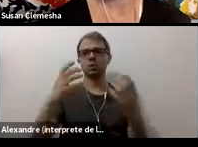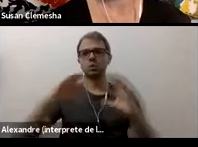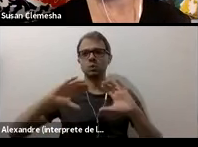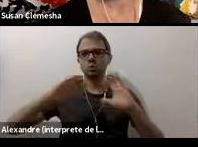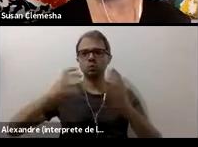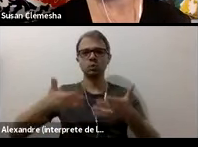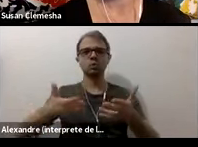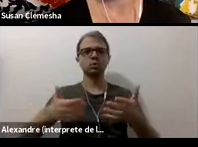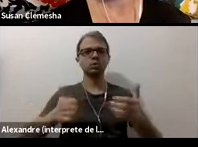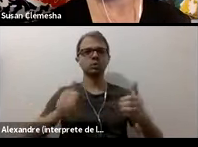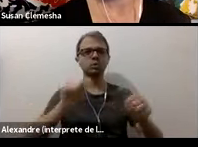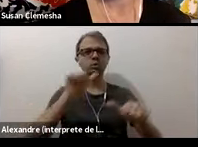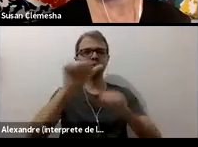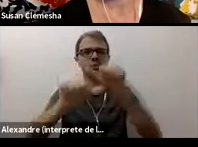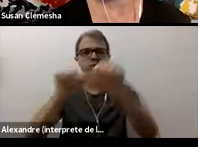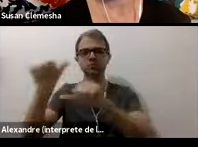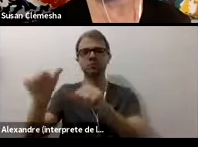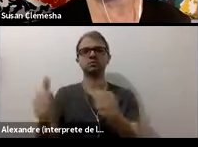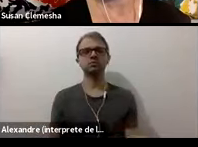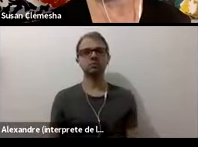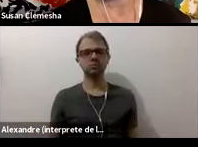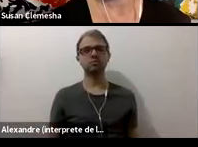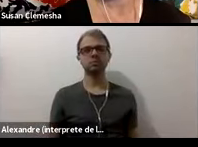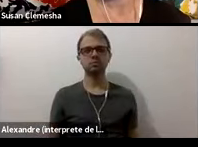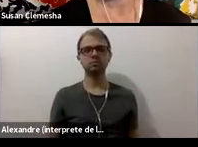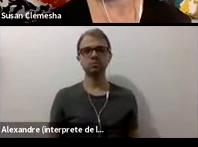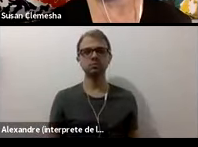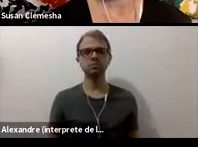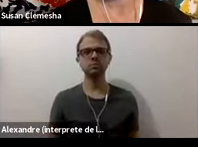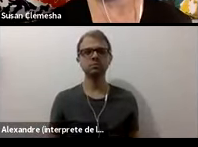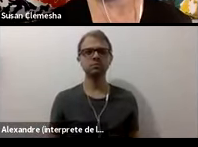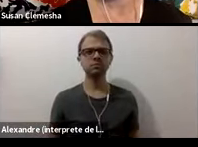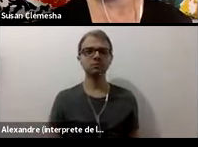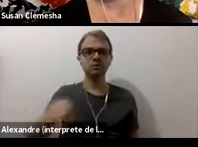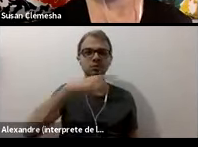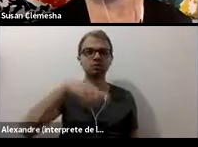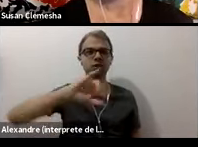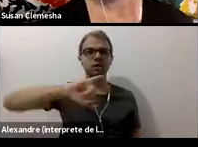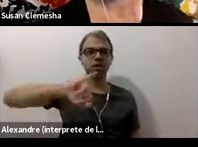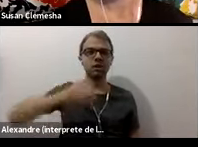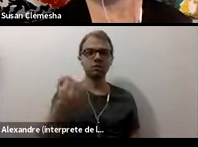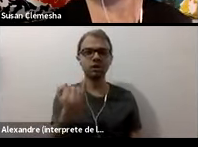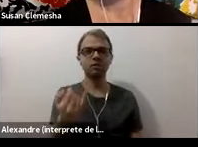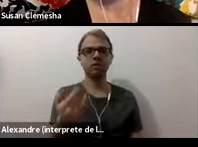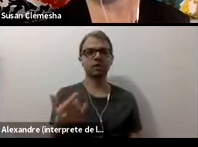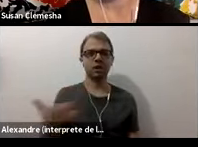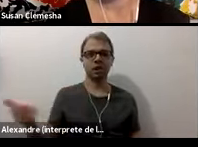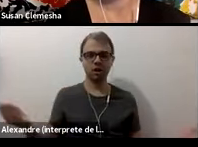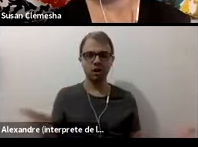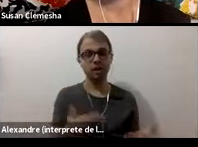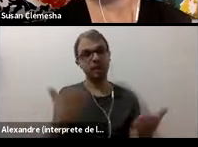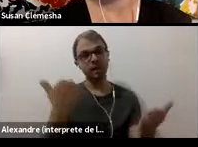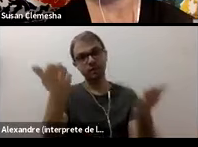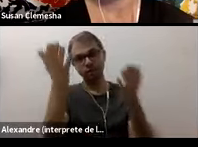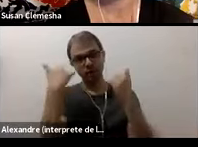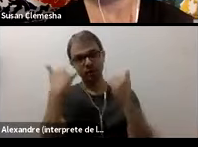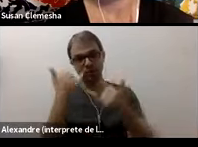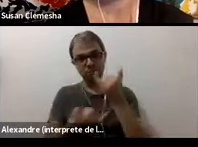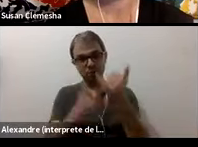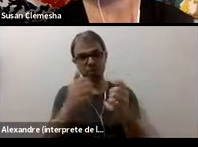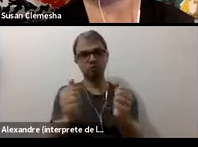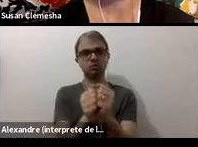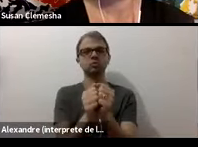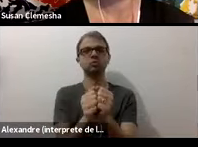brincadas, é isso que a gente faz nesses espaços que a gente está oferecendo aqui. Vem brincar com a gente. Esse grupo